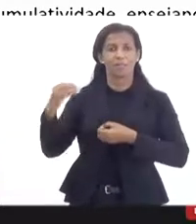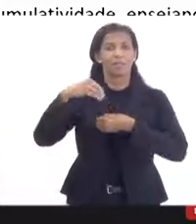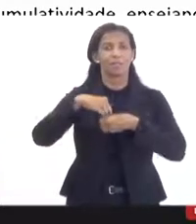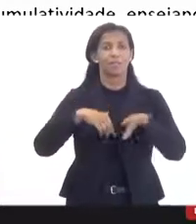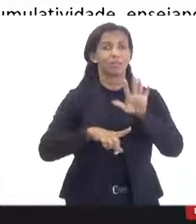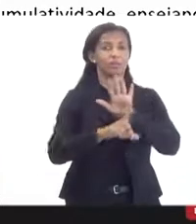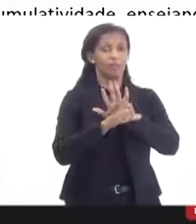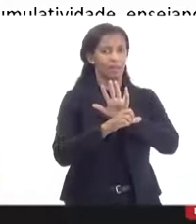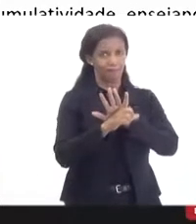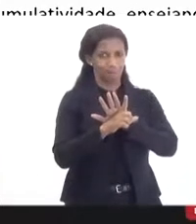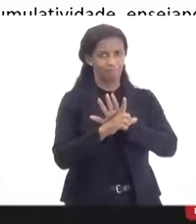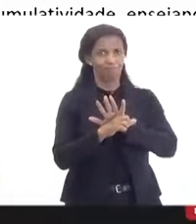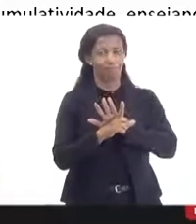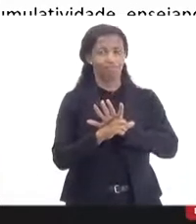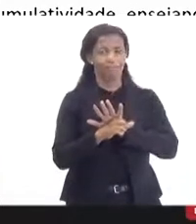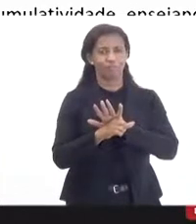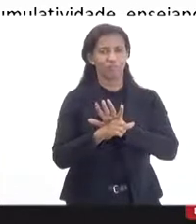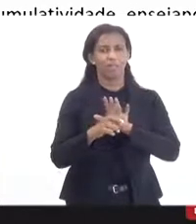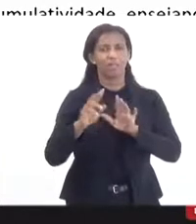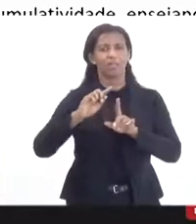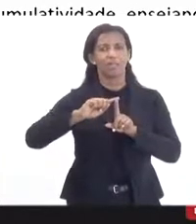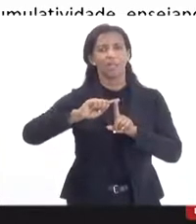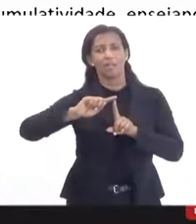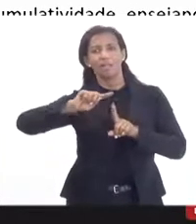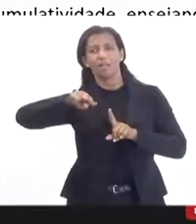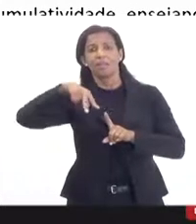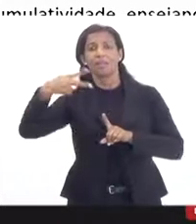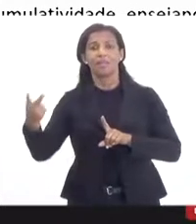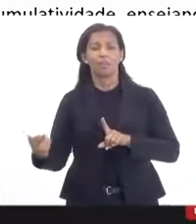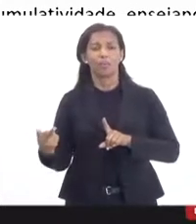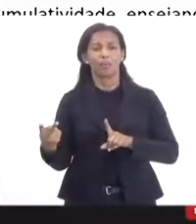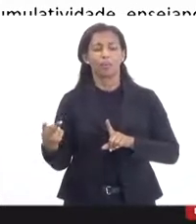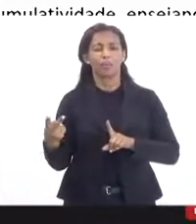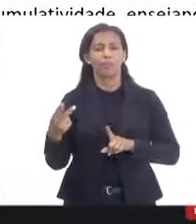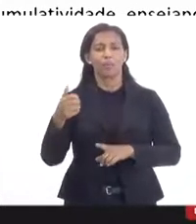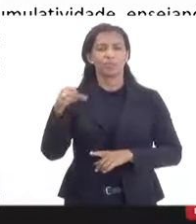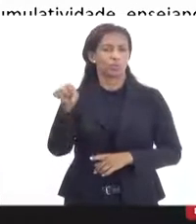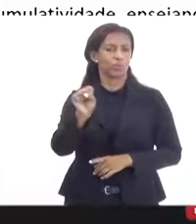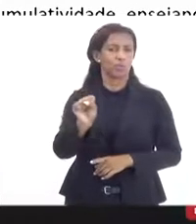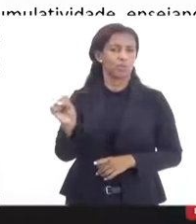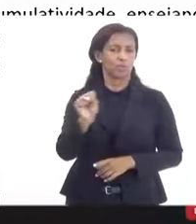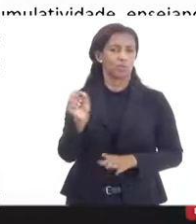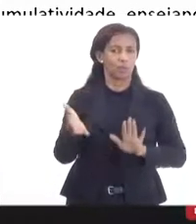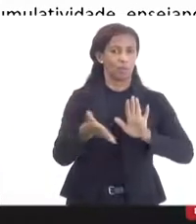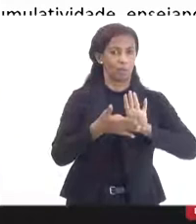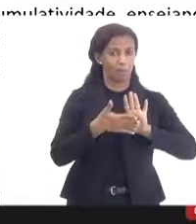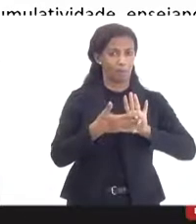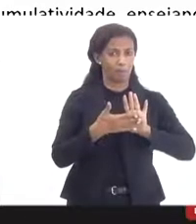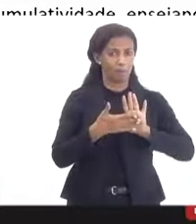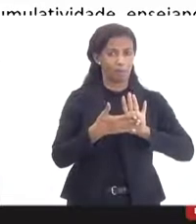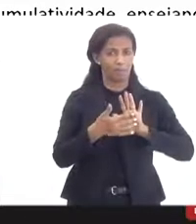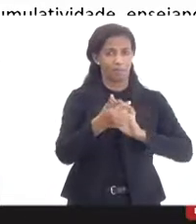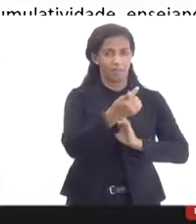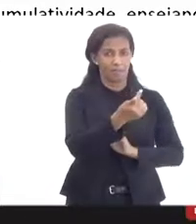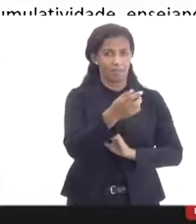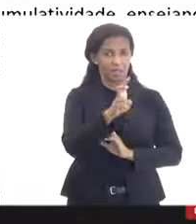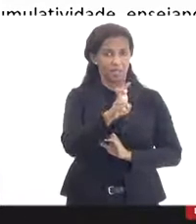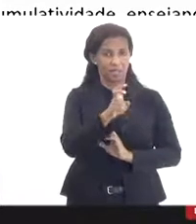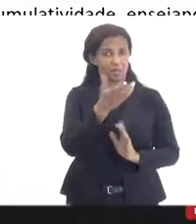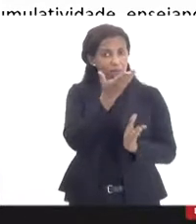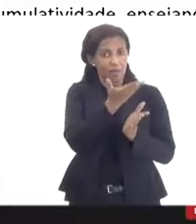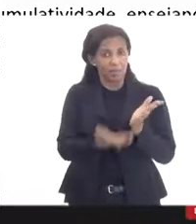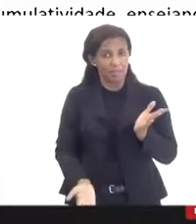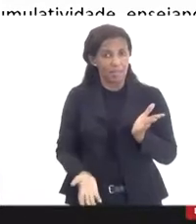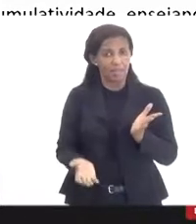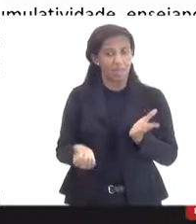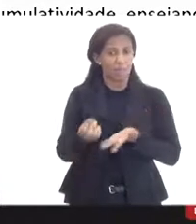Candi, e a posterior, ela revogou o convênio 66 de 88. Então, o parecer normativo da CPT5, ele perdeu fundamento